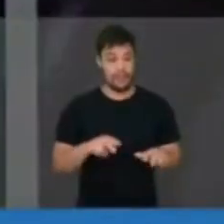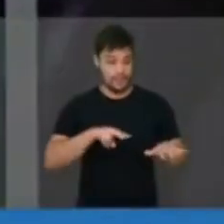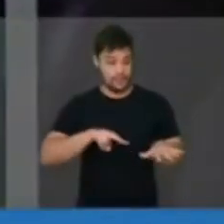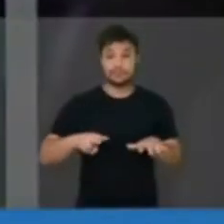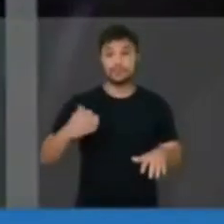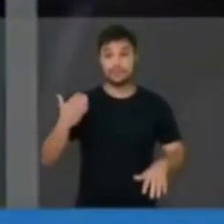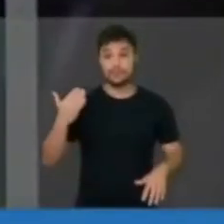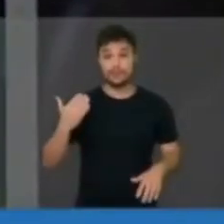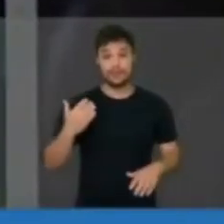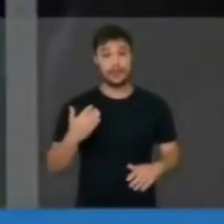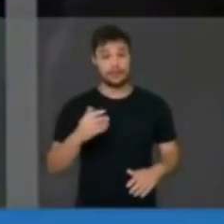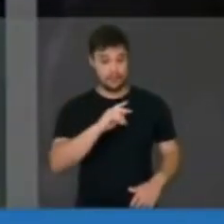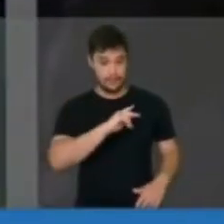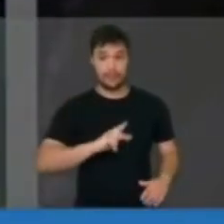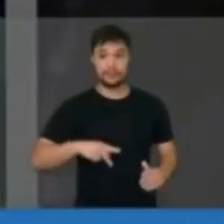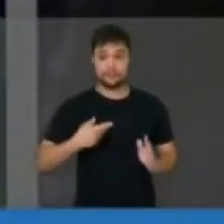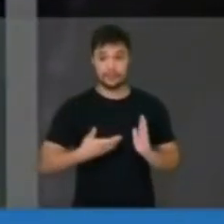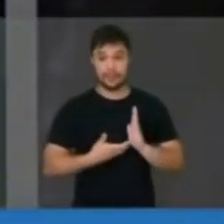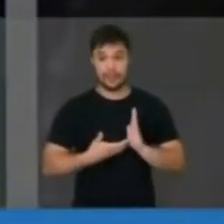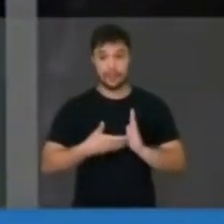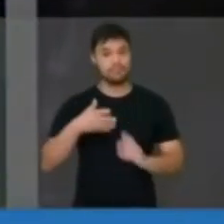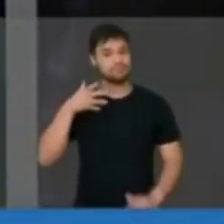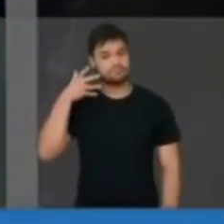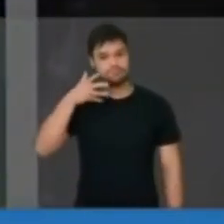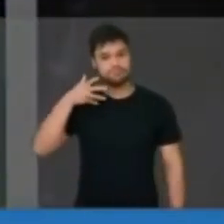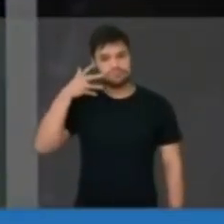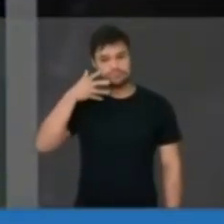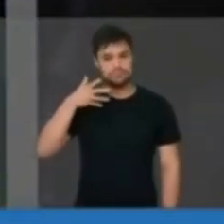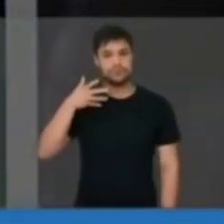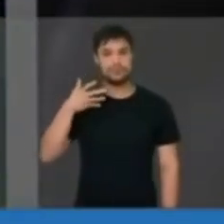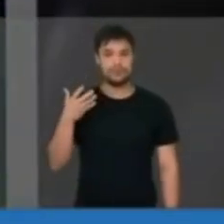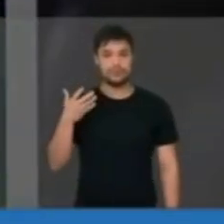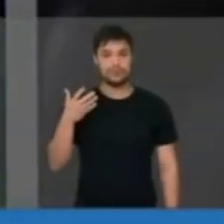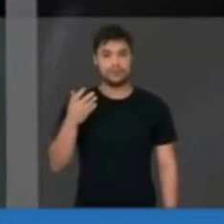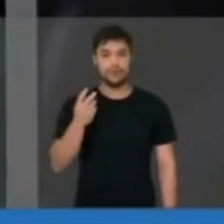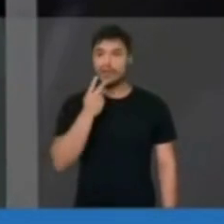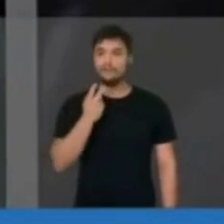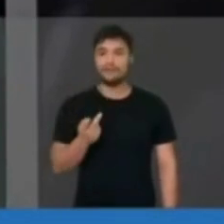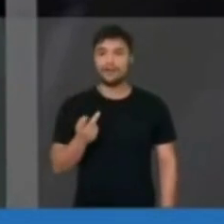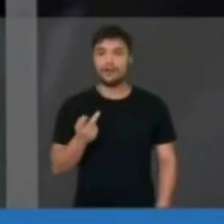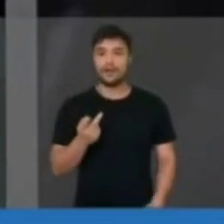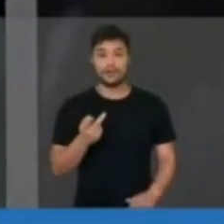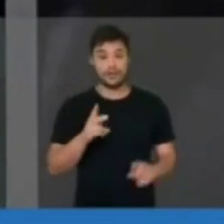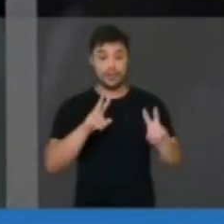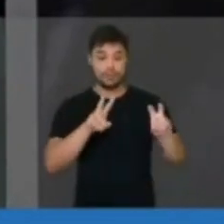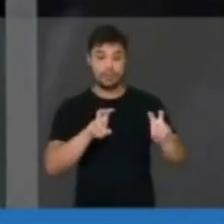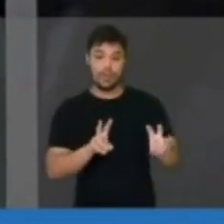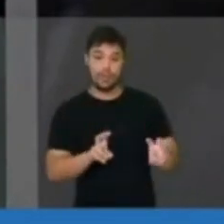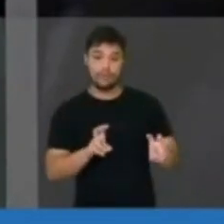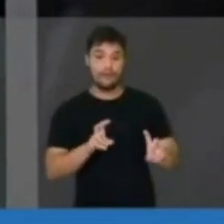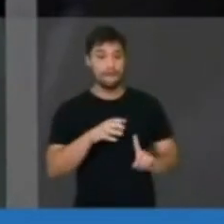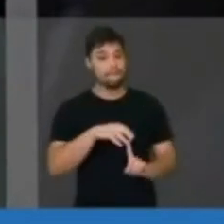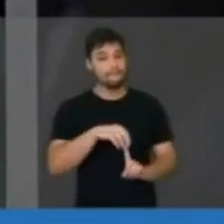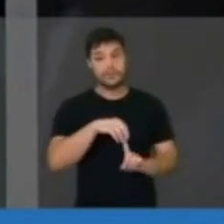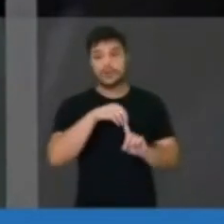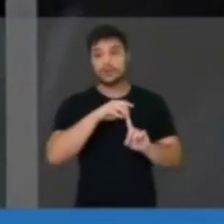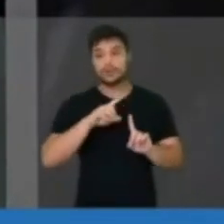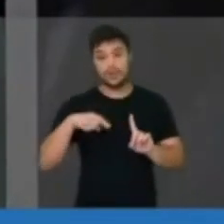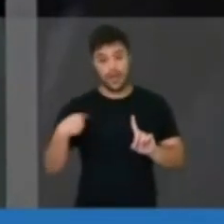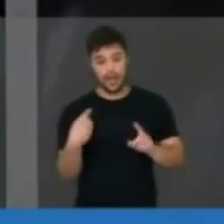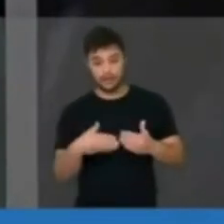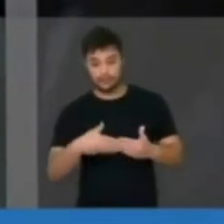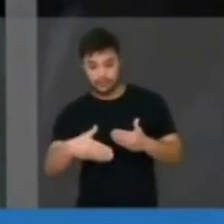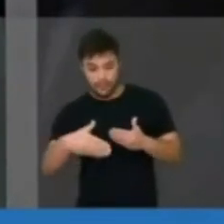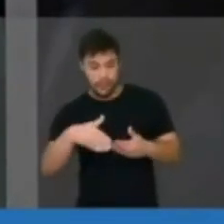atrás, a presidência dessa casa fez um pronunciamento dizendo que as prioridades que nós votaríamos,